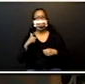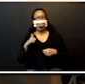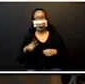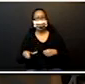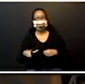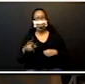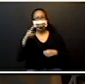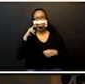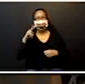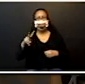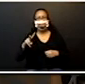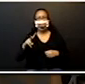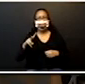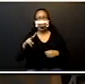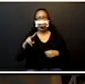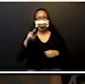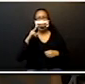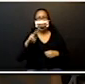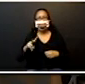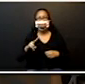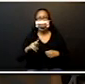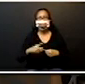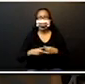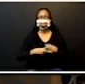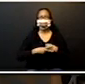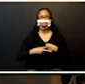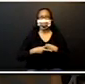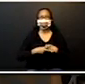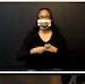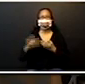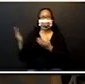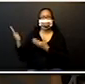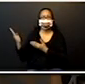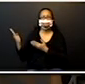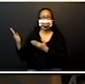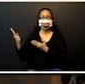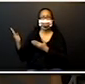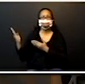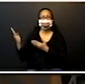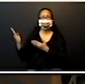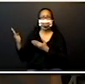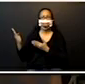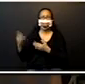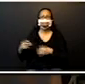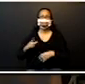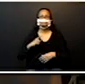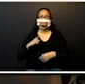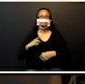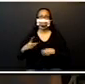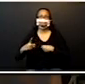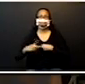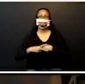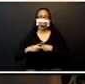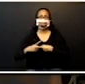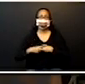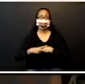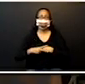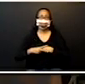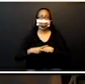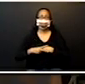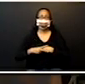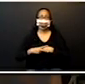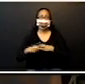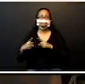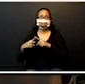descobrir aonde estão os verbos ali? Lembrando que ali nós temos verbos de ação e verbos de